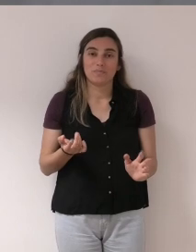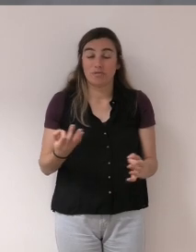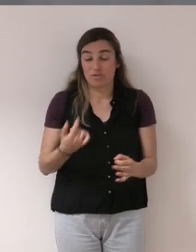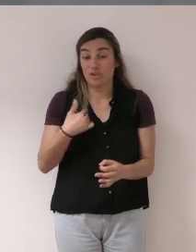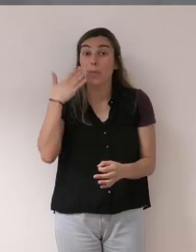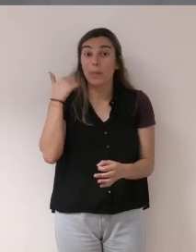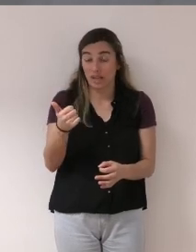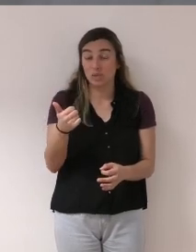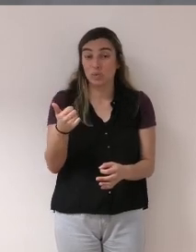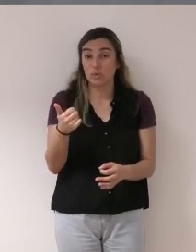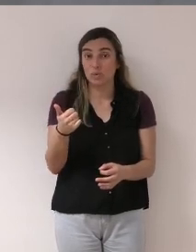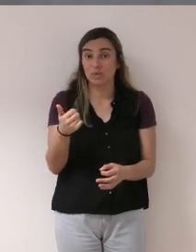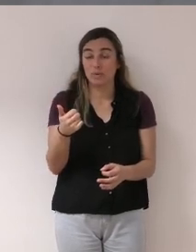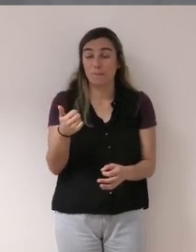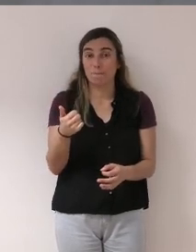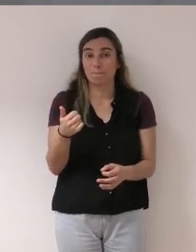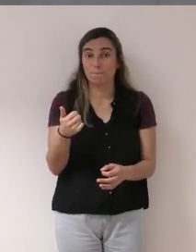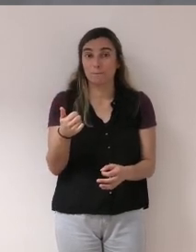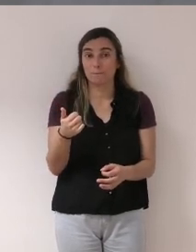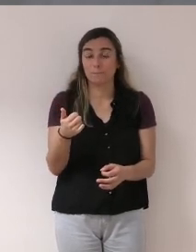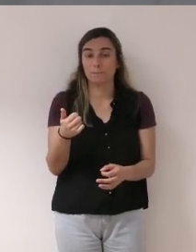aquilo que eu tento sempre,